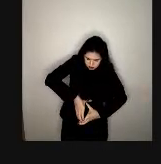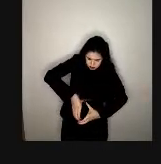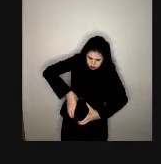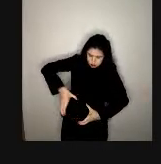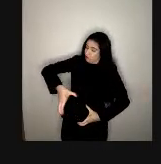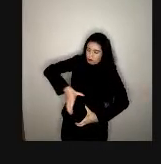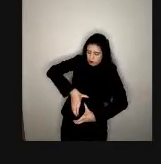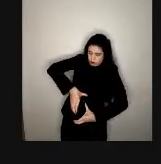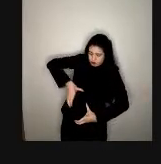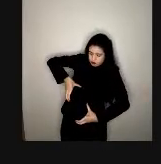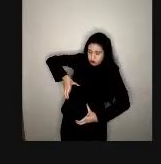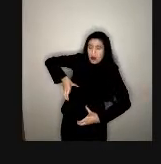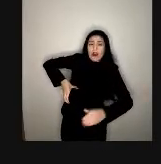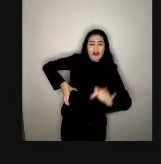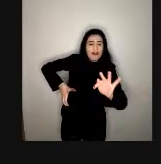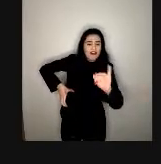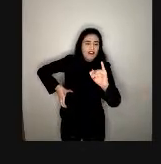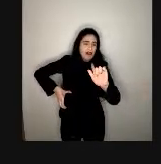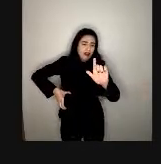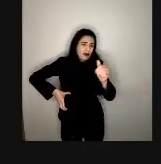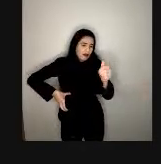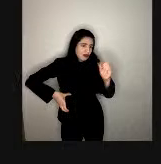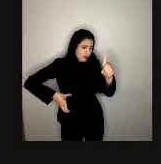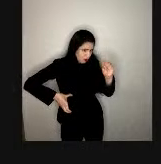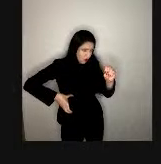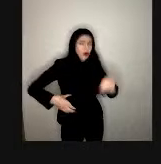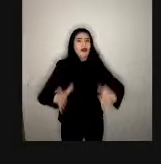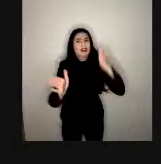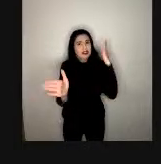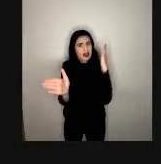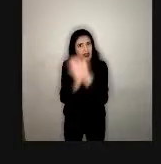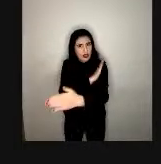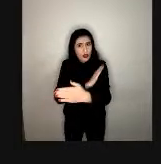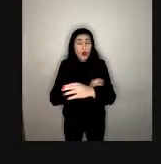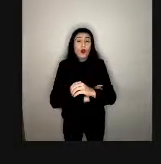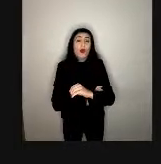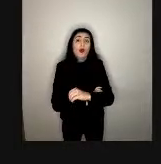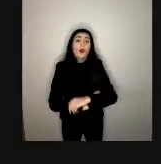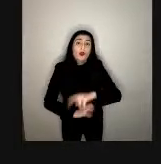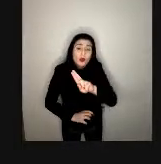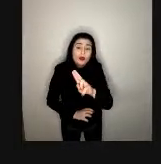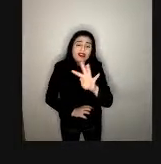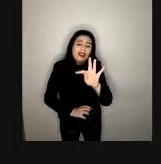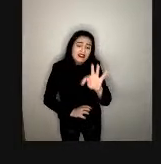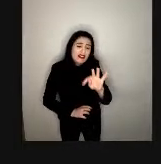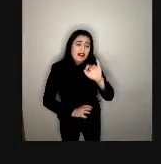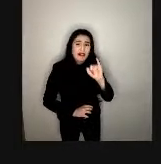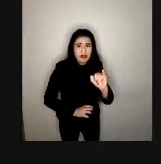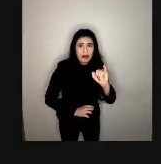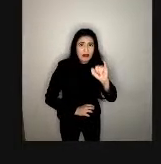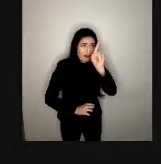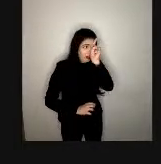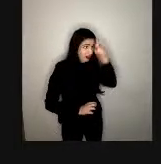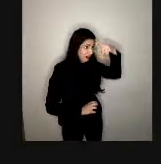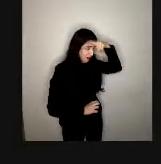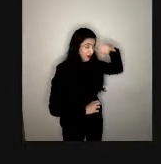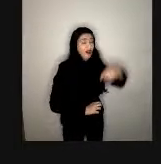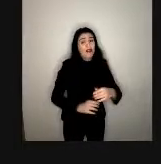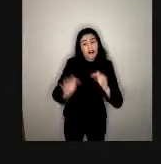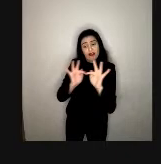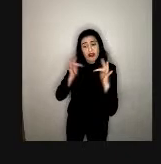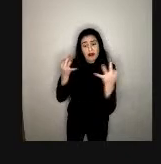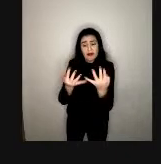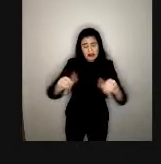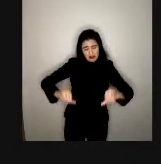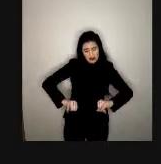saímos da UTI, assim que ele tinha falecido, nós estávamos lá fora, a família inteira reunida, sofrendo,